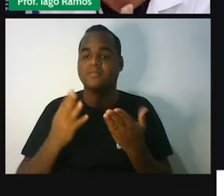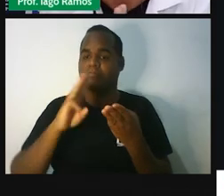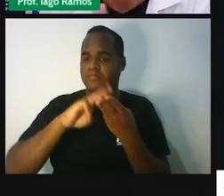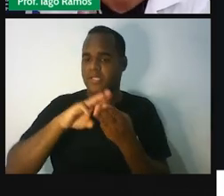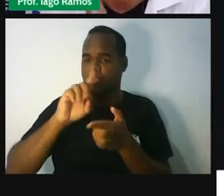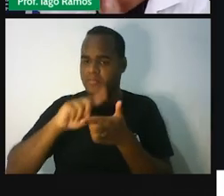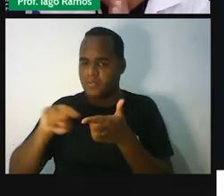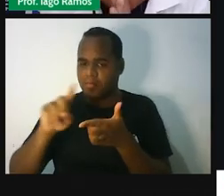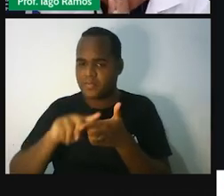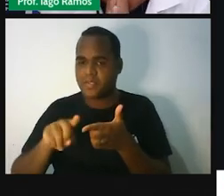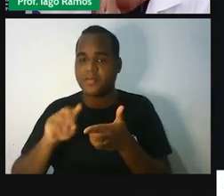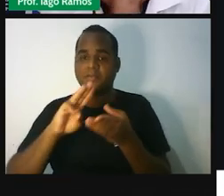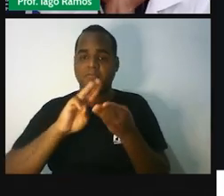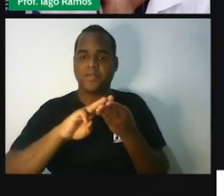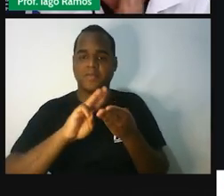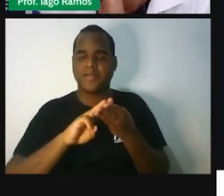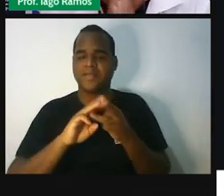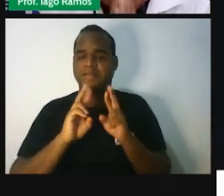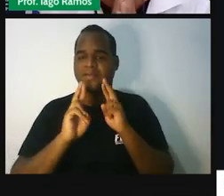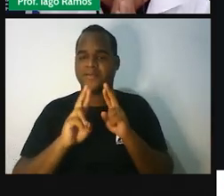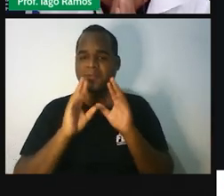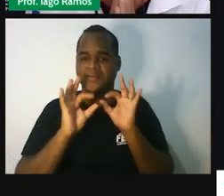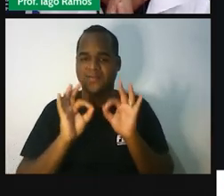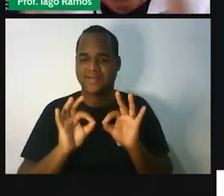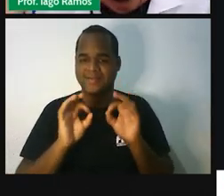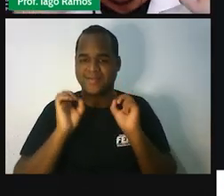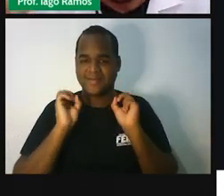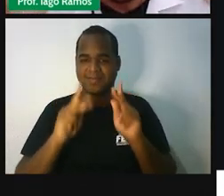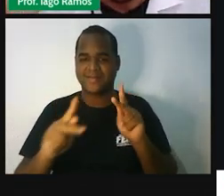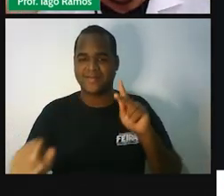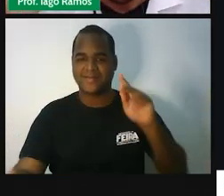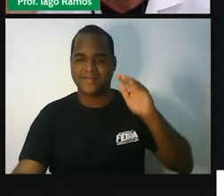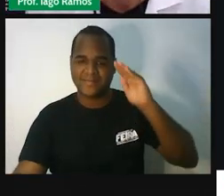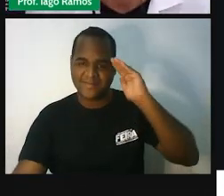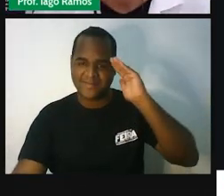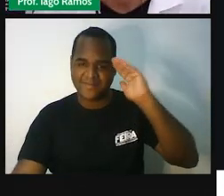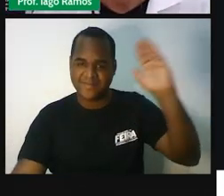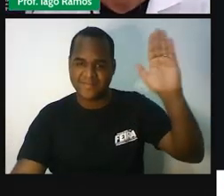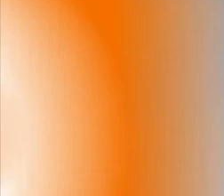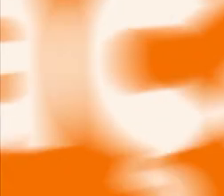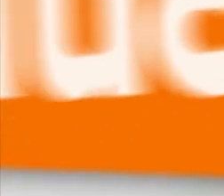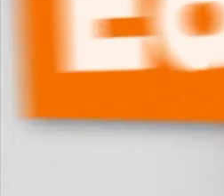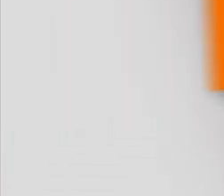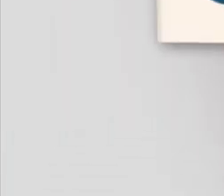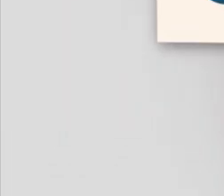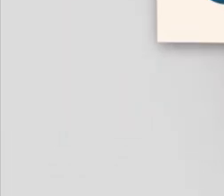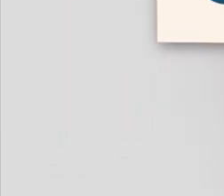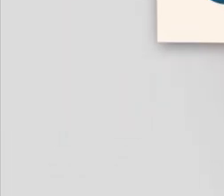matemática não é problema, matemática é solução. Até a próxima. Bye, bye.